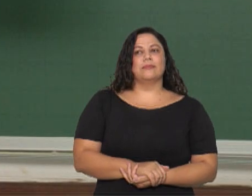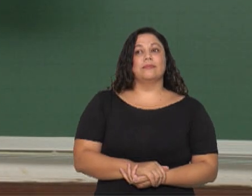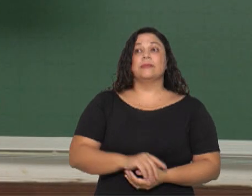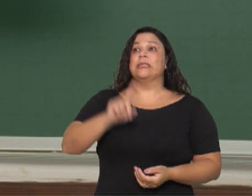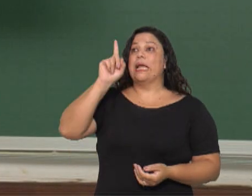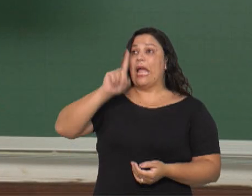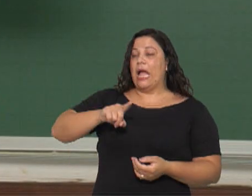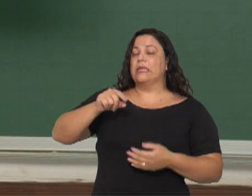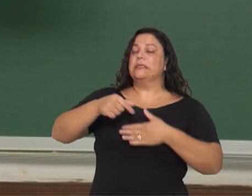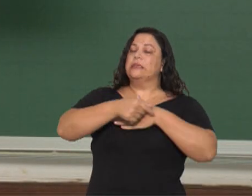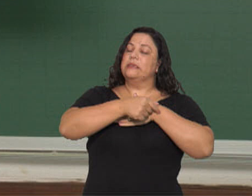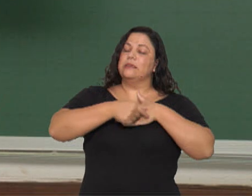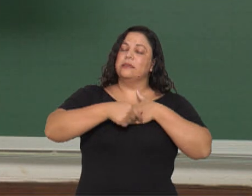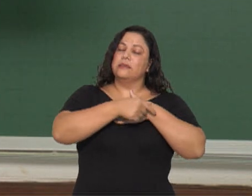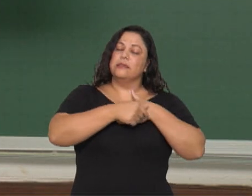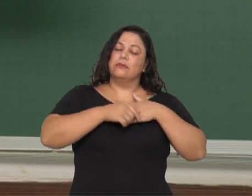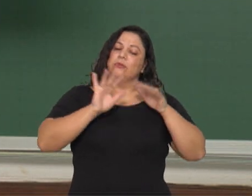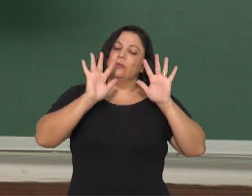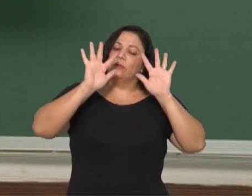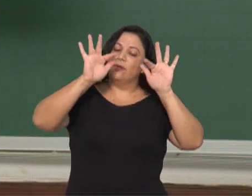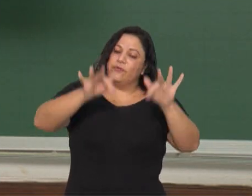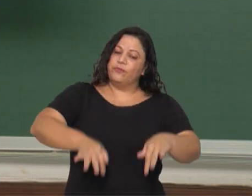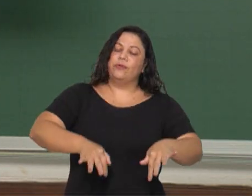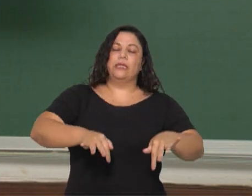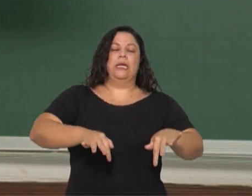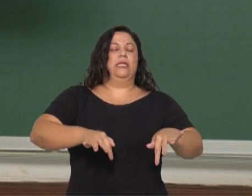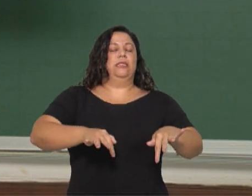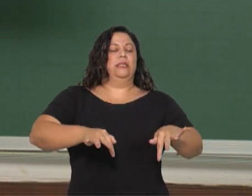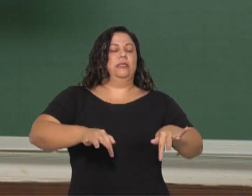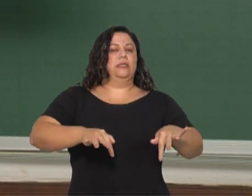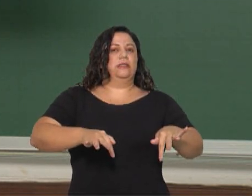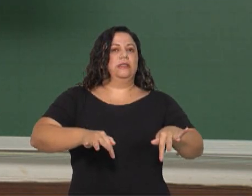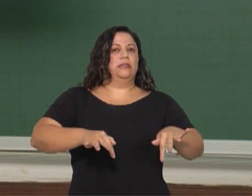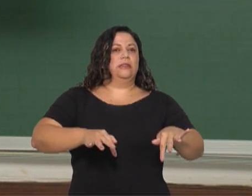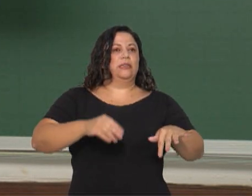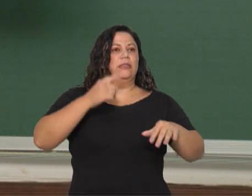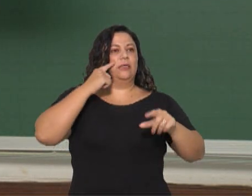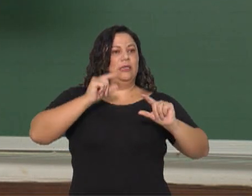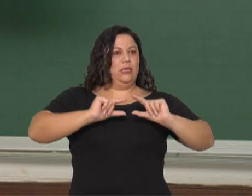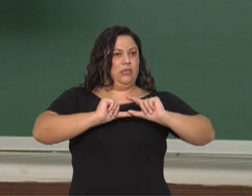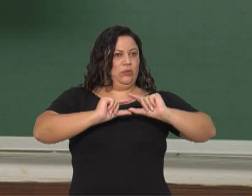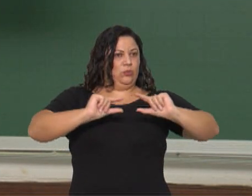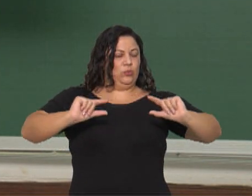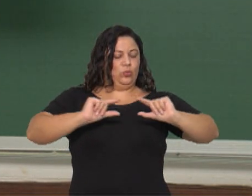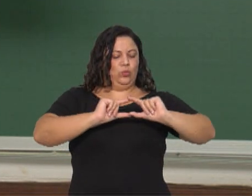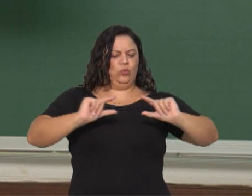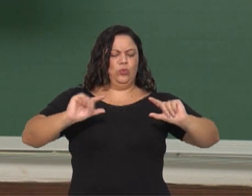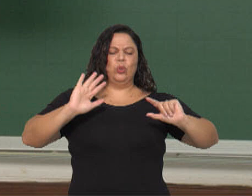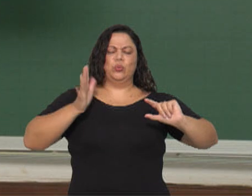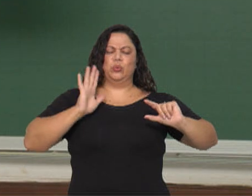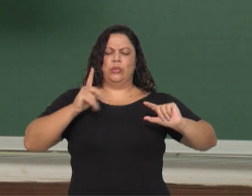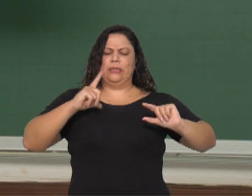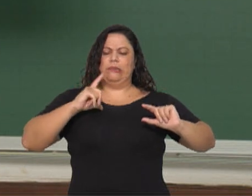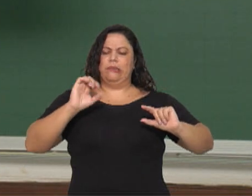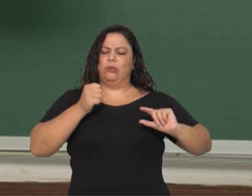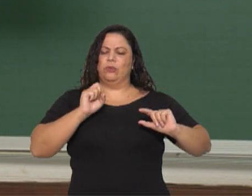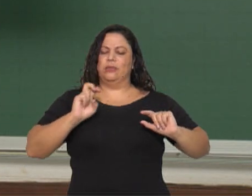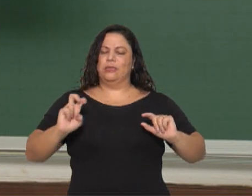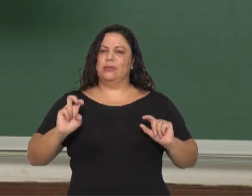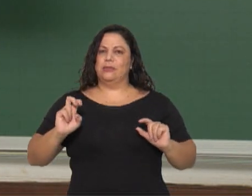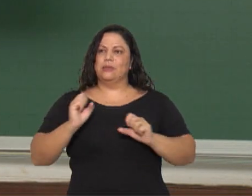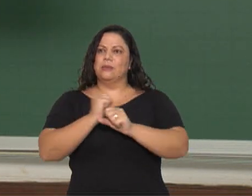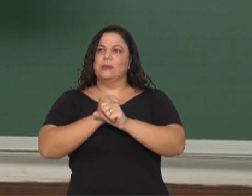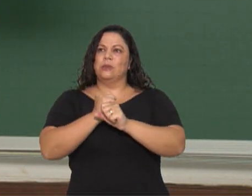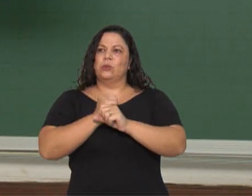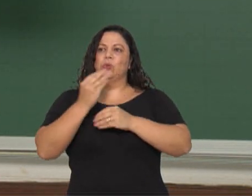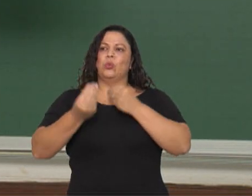assim que a autora termina o poema dela. Olha que importante resgatar esses últimos versos aqui sobre aquela ideia. Eu voltar ao passado, como é